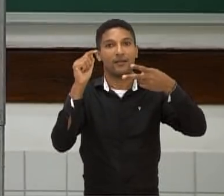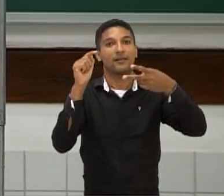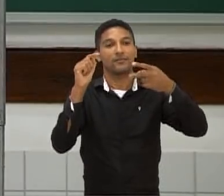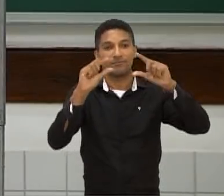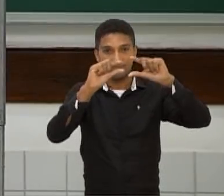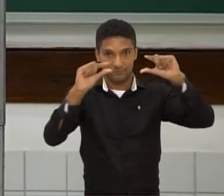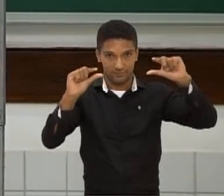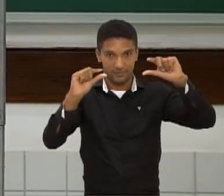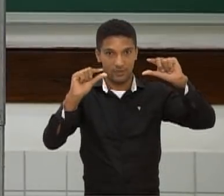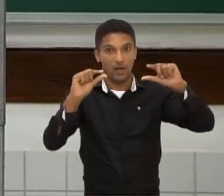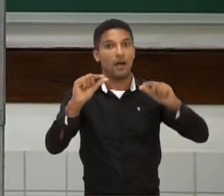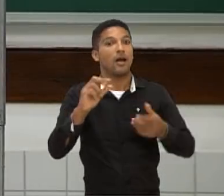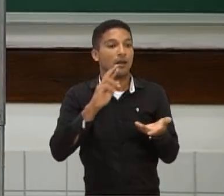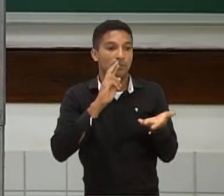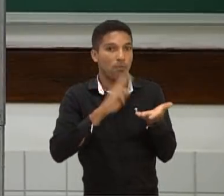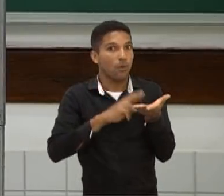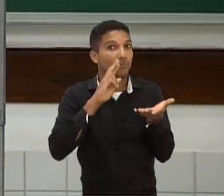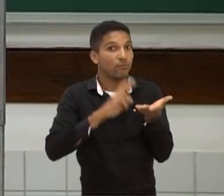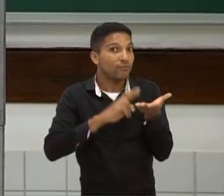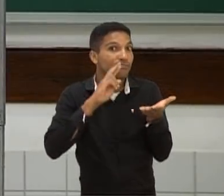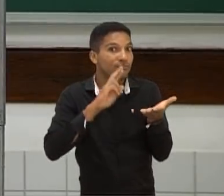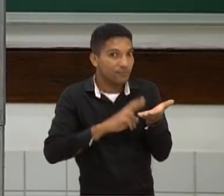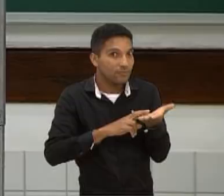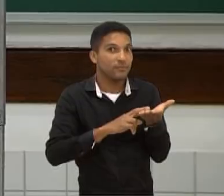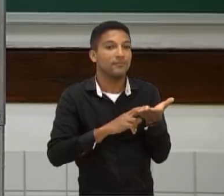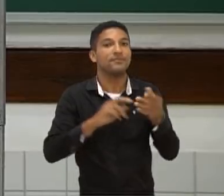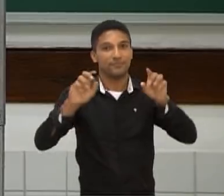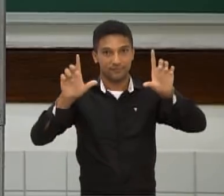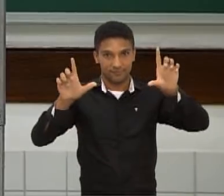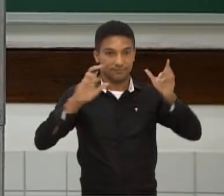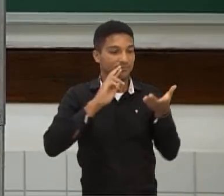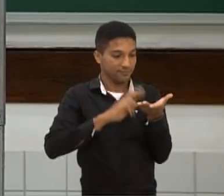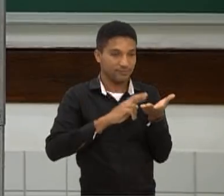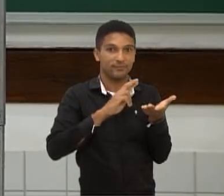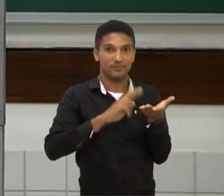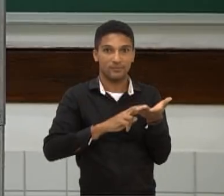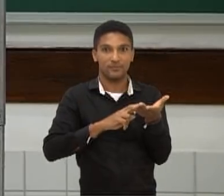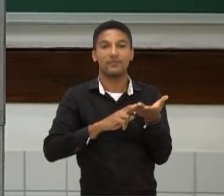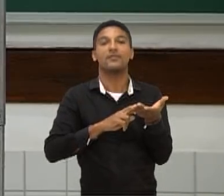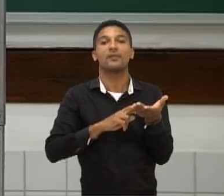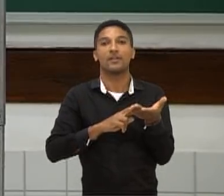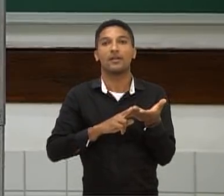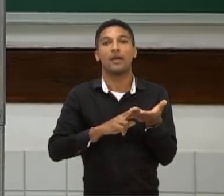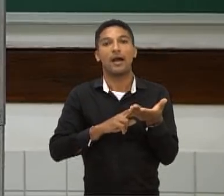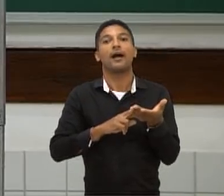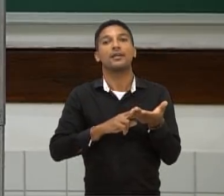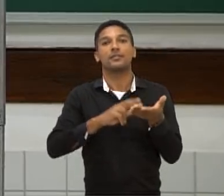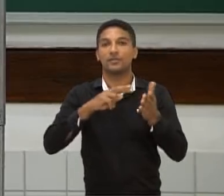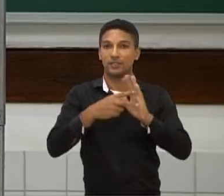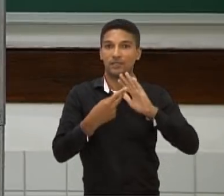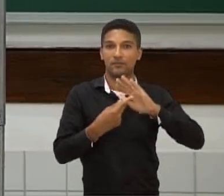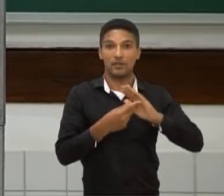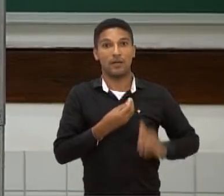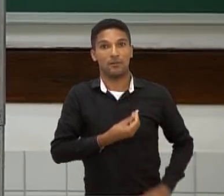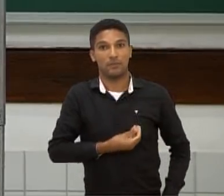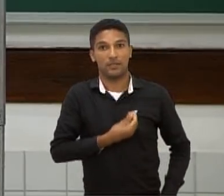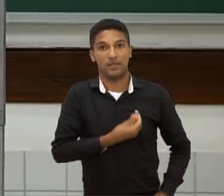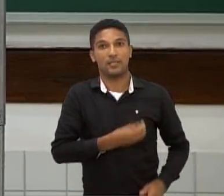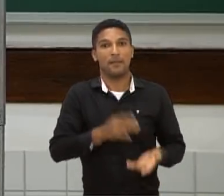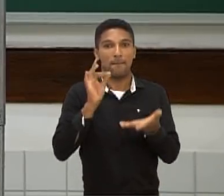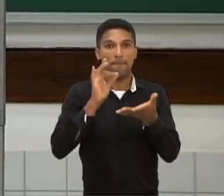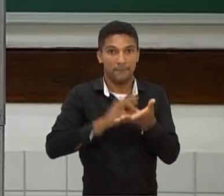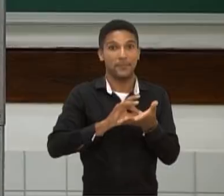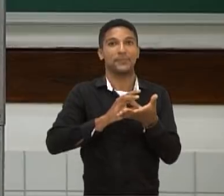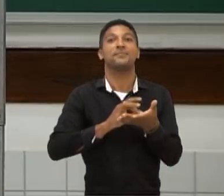e resolver os exercícios que é dessa aula. Tenho certeza que vocês vão gostar, vão se divertir e vão garantir a presença de vocês.